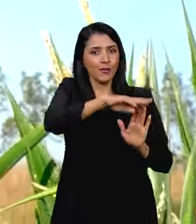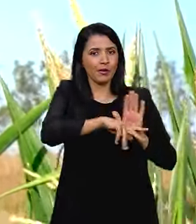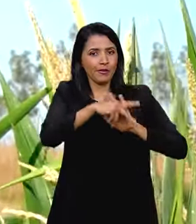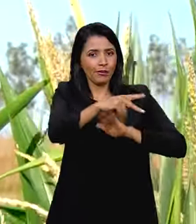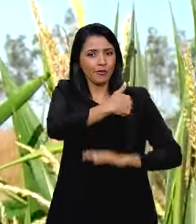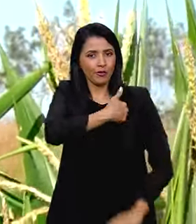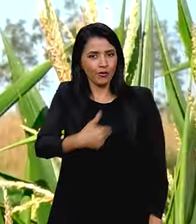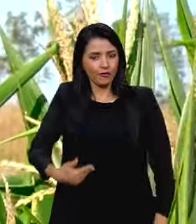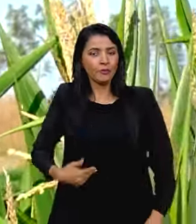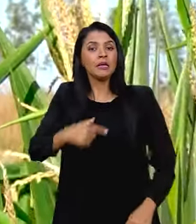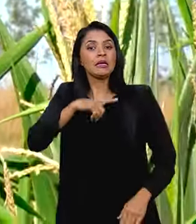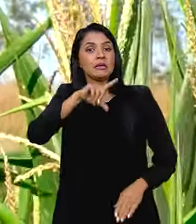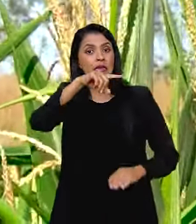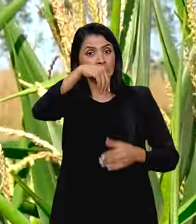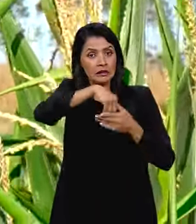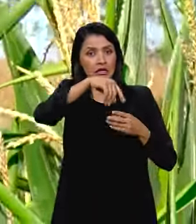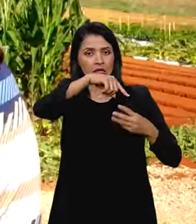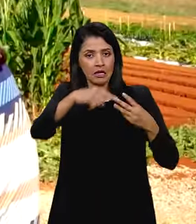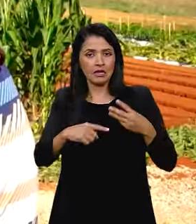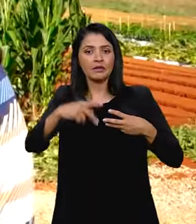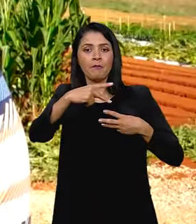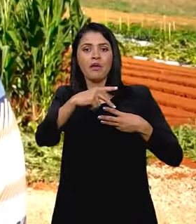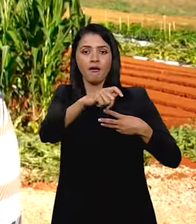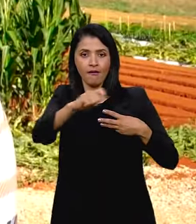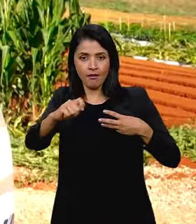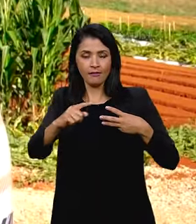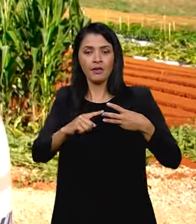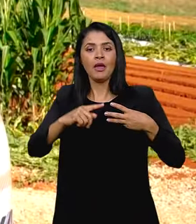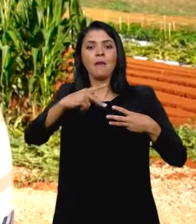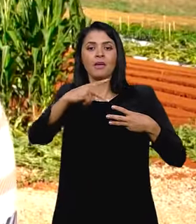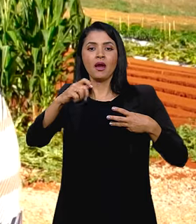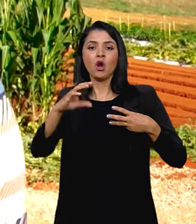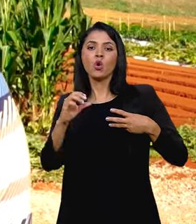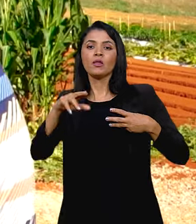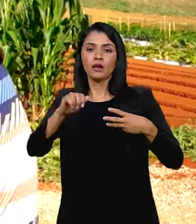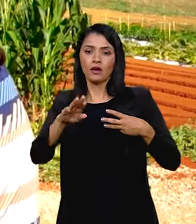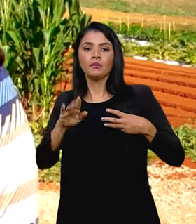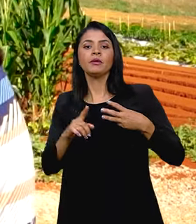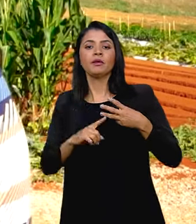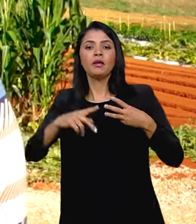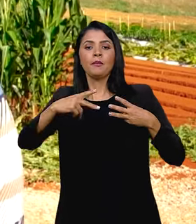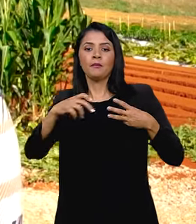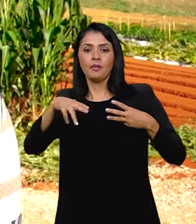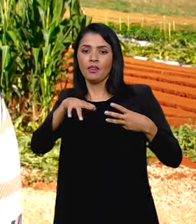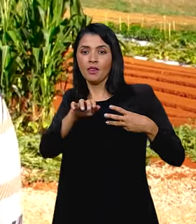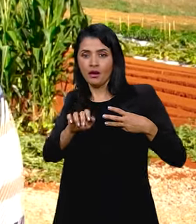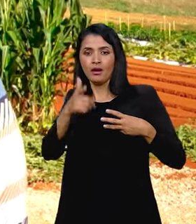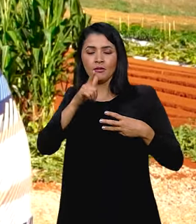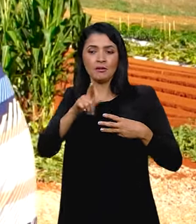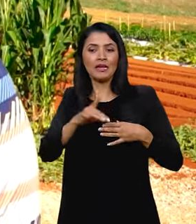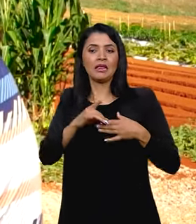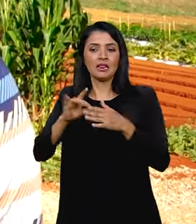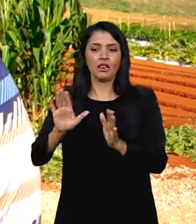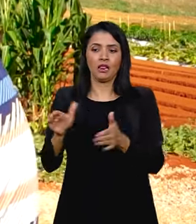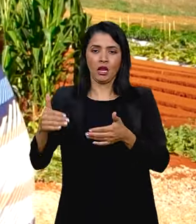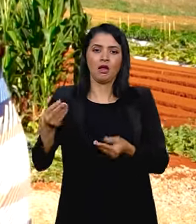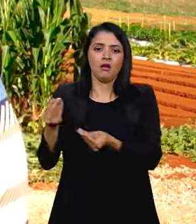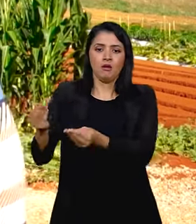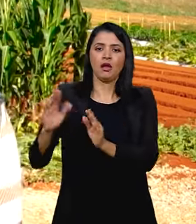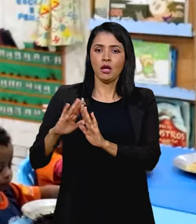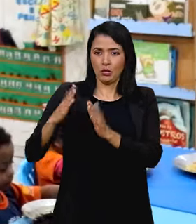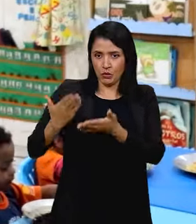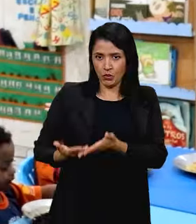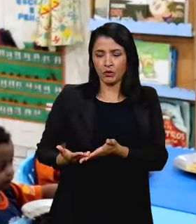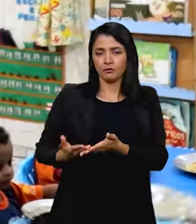programas do governo que são três programas paab e o penai que é o que faz as entregas pras